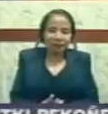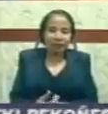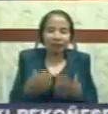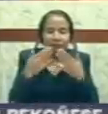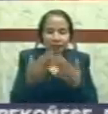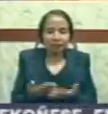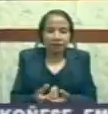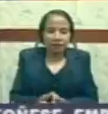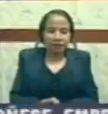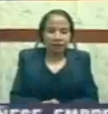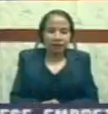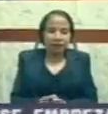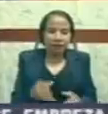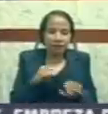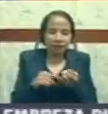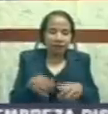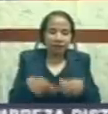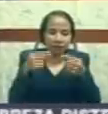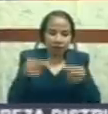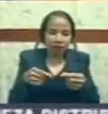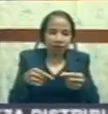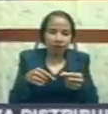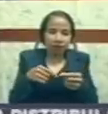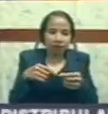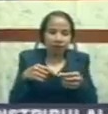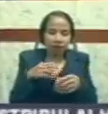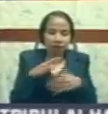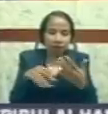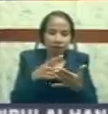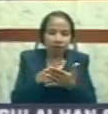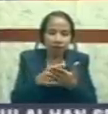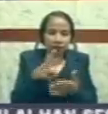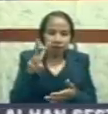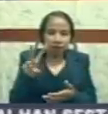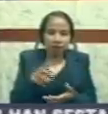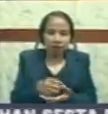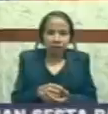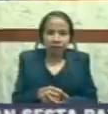Obrigado. E gostaria de falar para os proponentes da proposta RUA